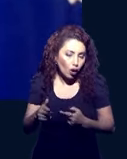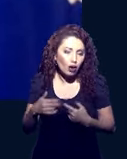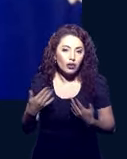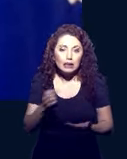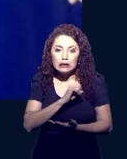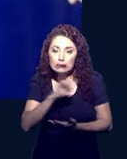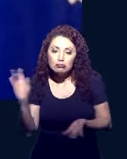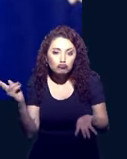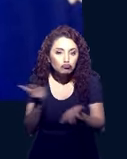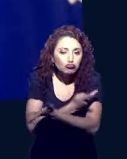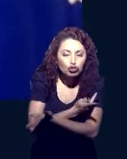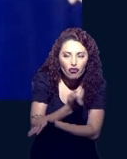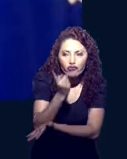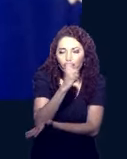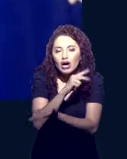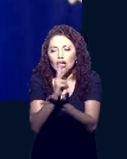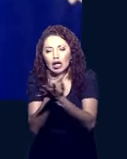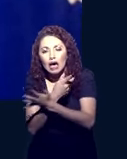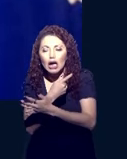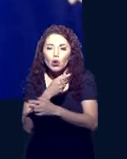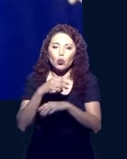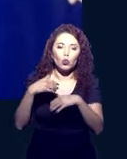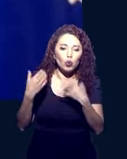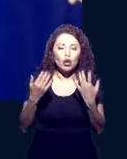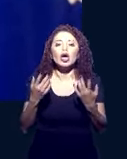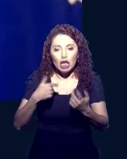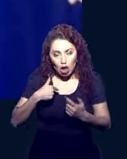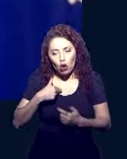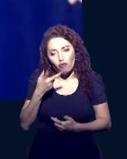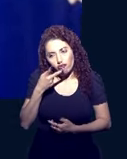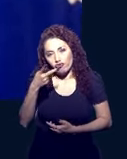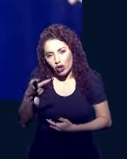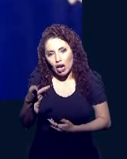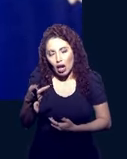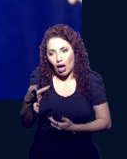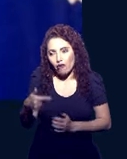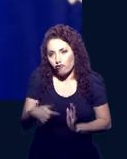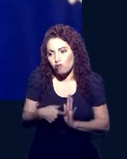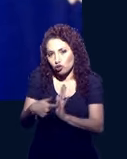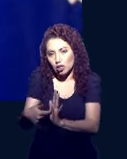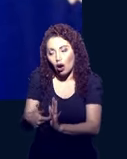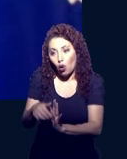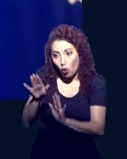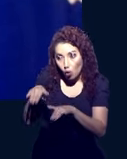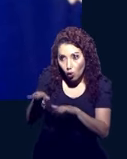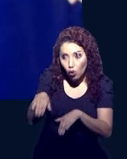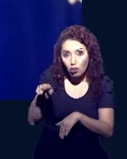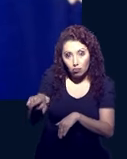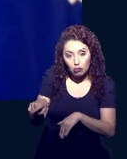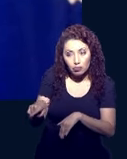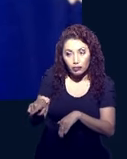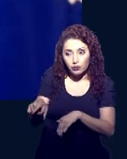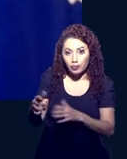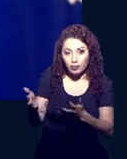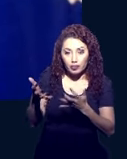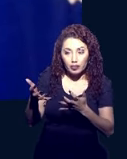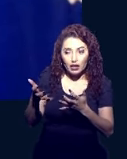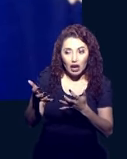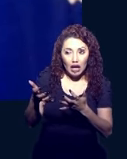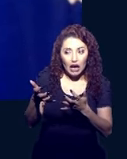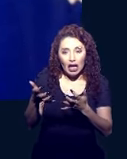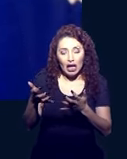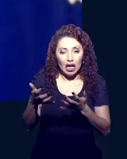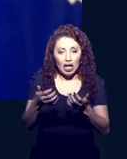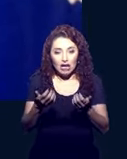equívocos serão constantemente por mim apontados como apontei O equívoco de se Pretender a revogação da autonomia do Banco